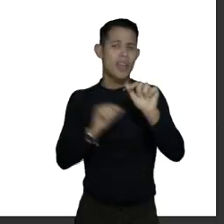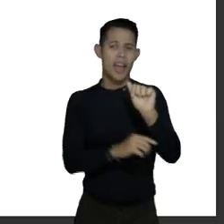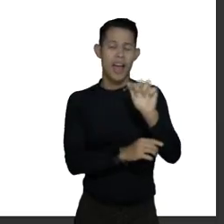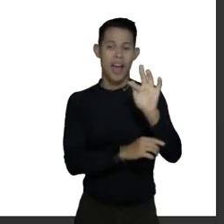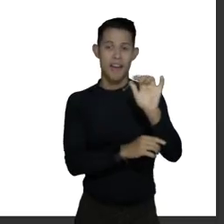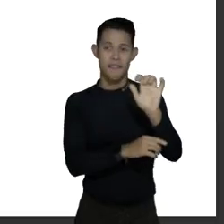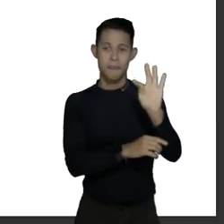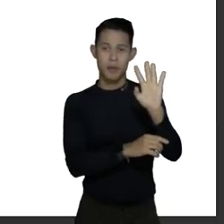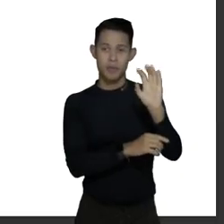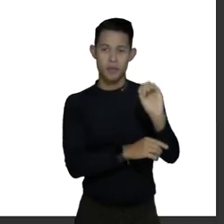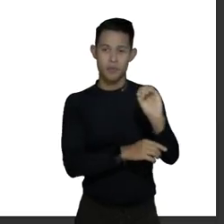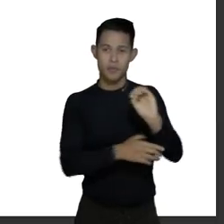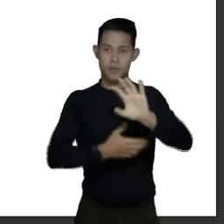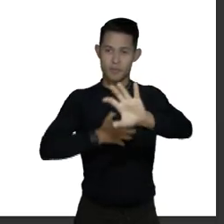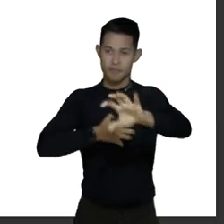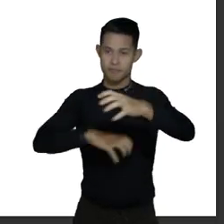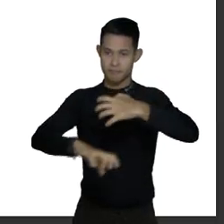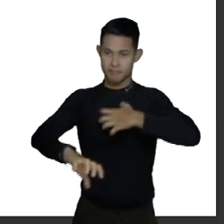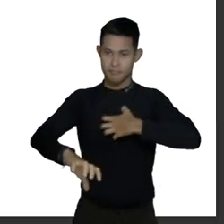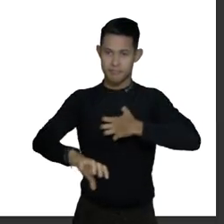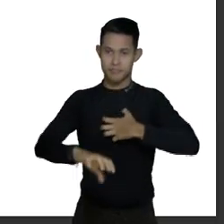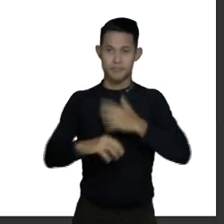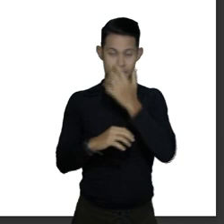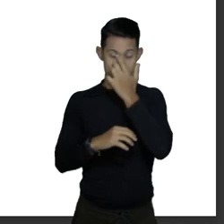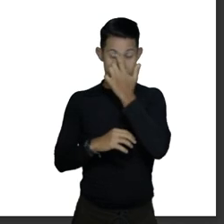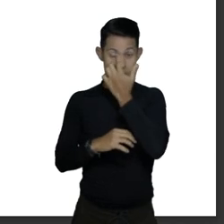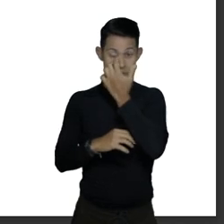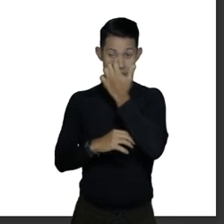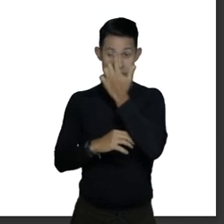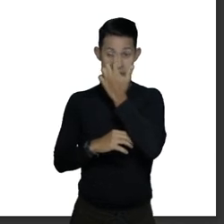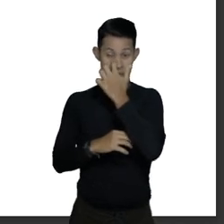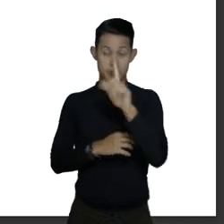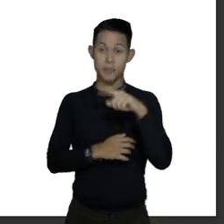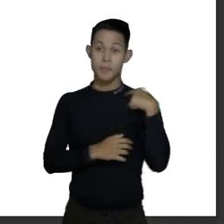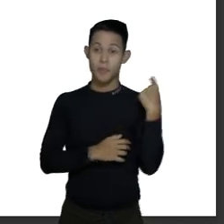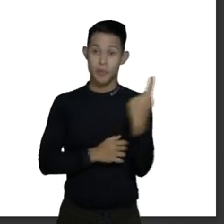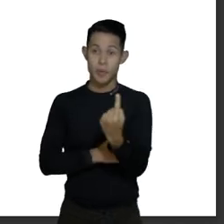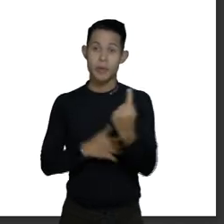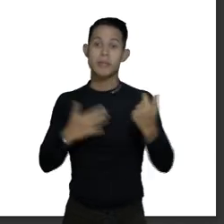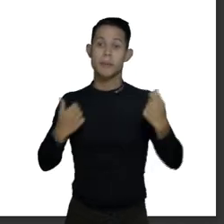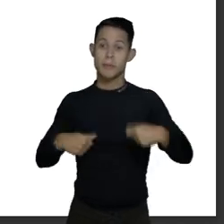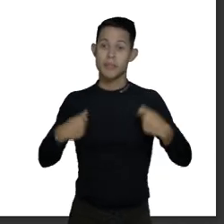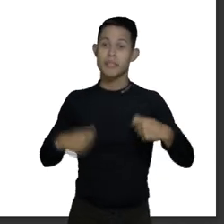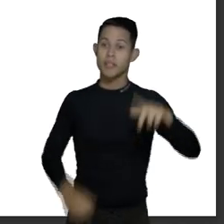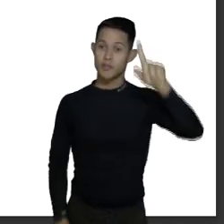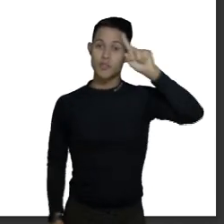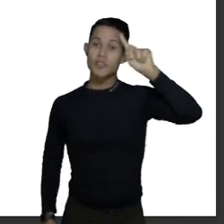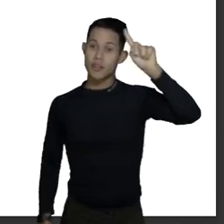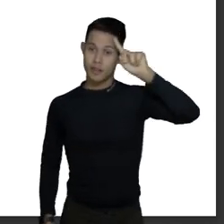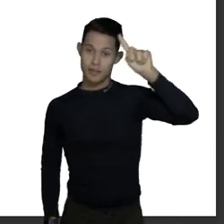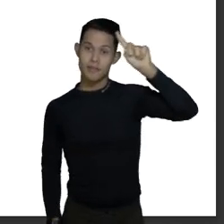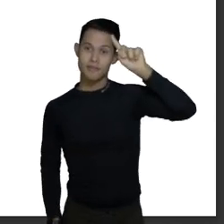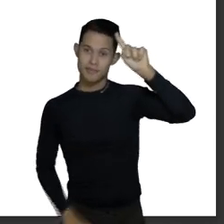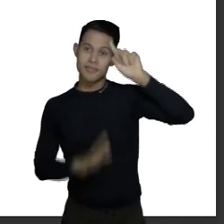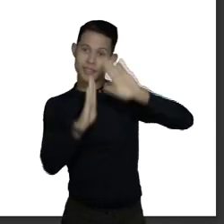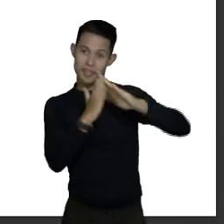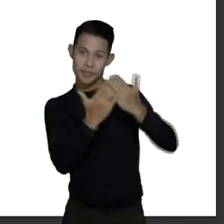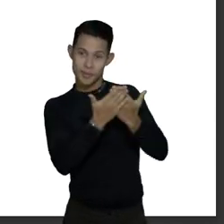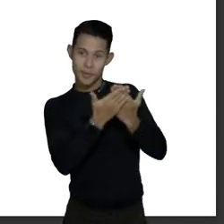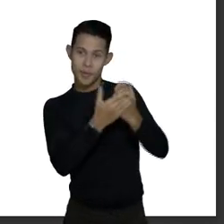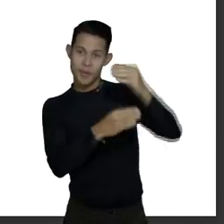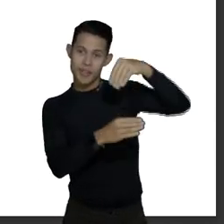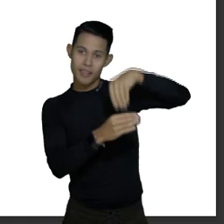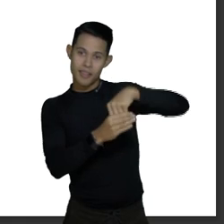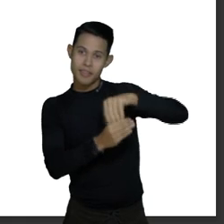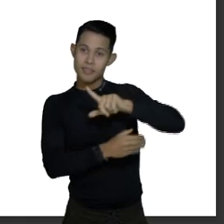gente precisa trazer pro nosso dia a dia na escola empatia com esses nossos alunos especialmente a